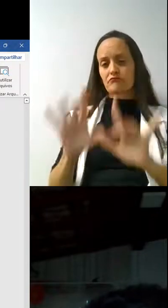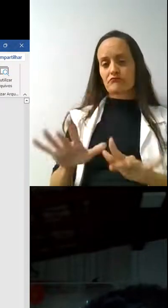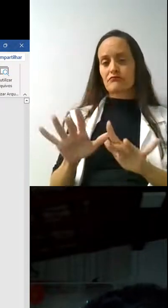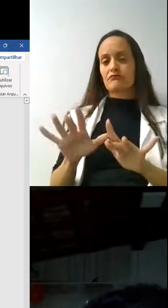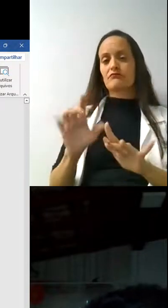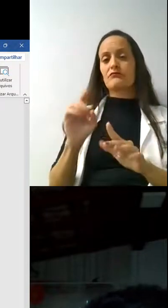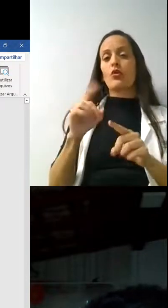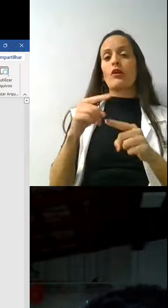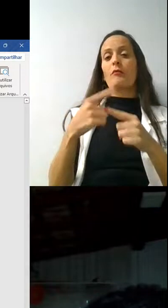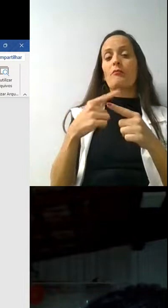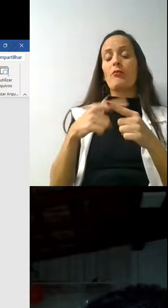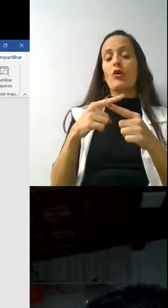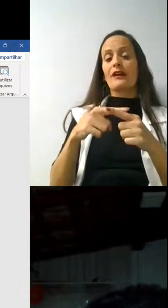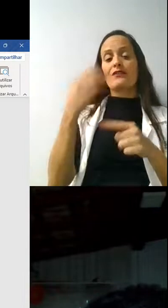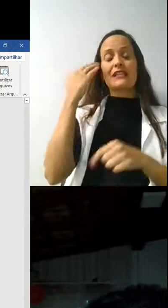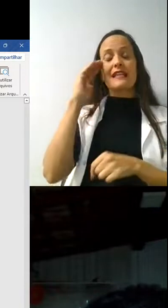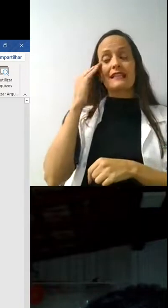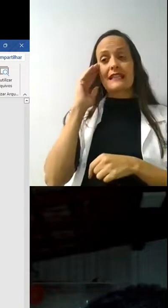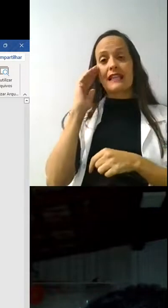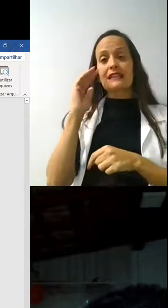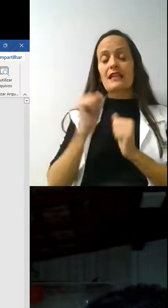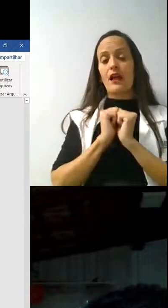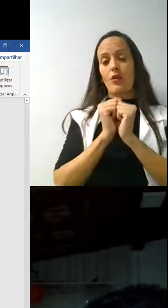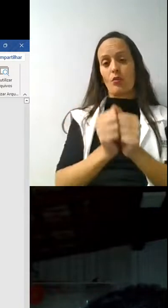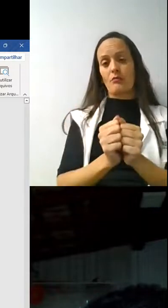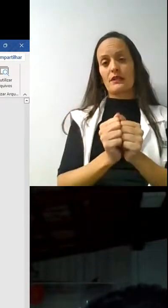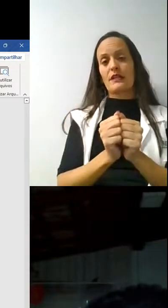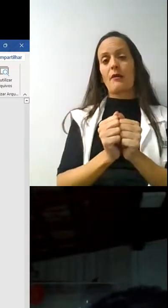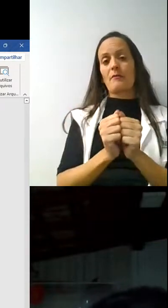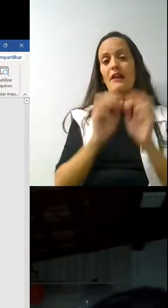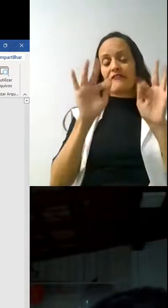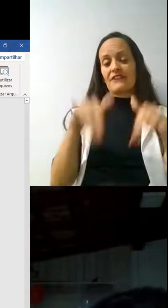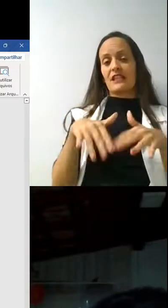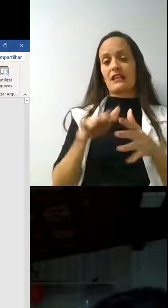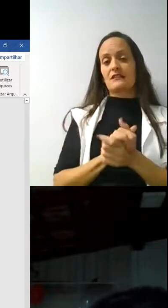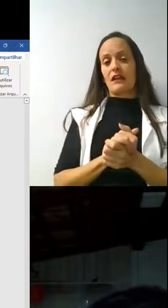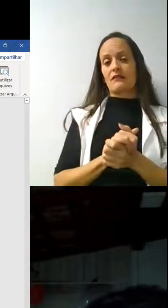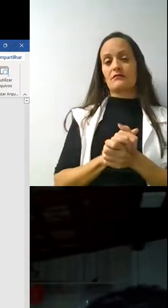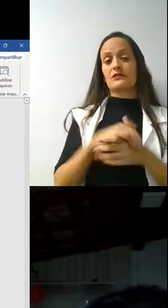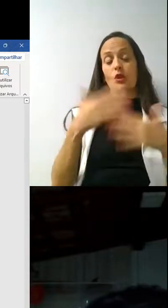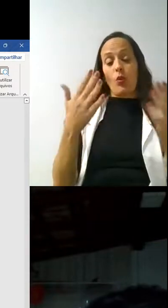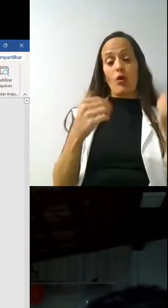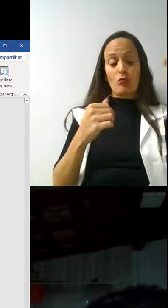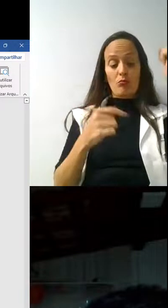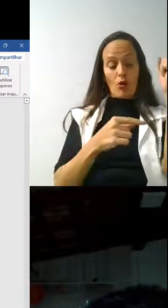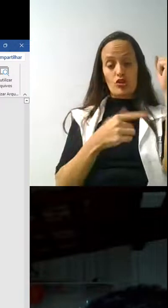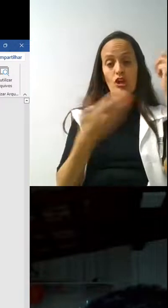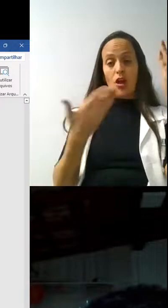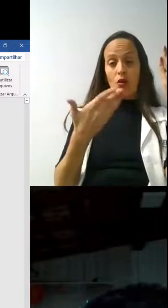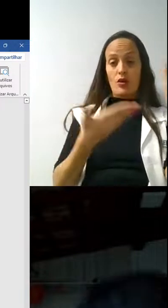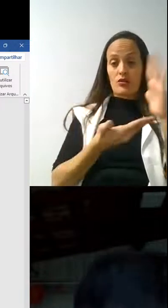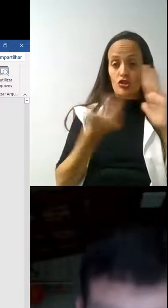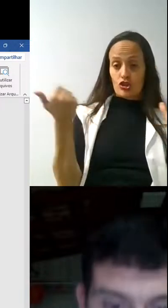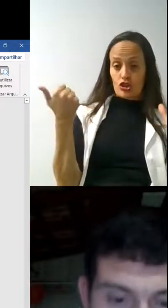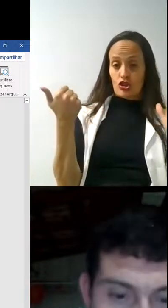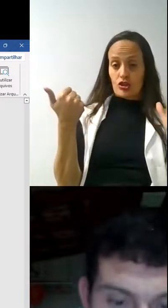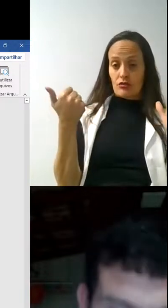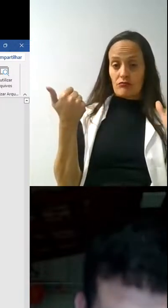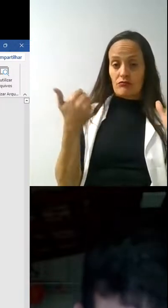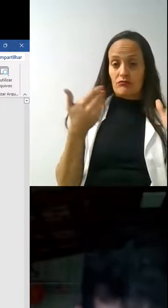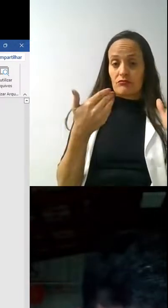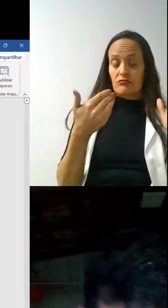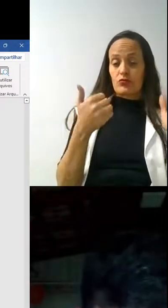aqui o texto, justamente para poder você concluir a atividade. Retirar o poste. É o poste ou só a rede? A chave. Existe uma